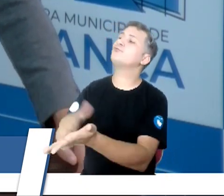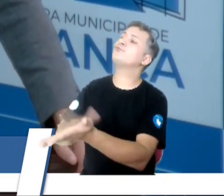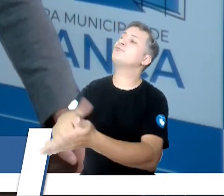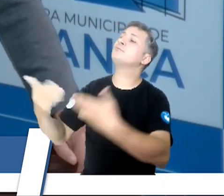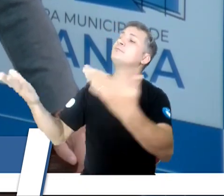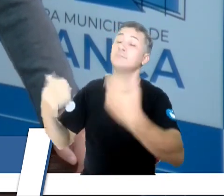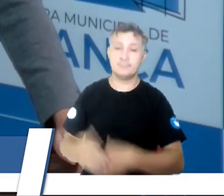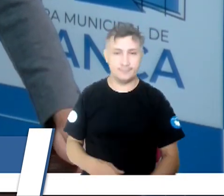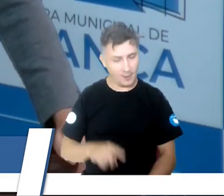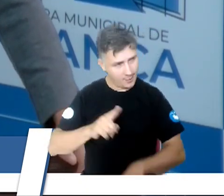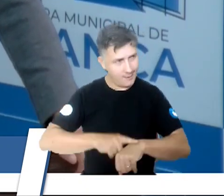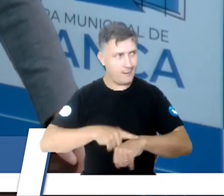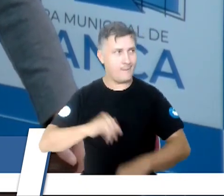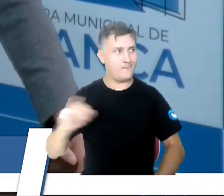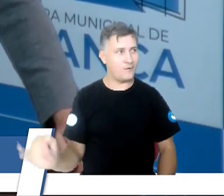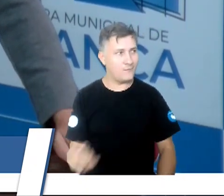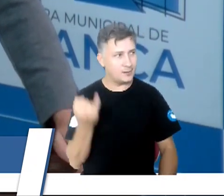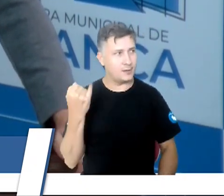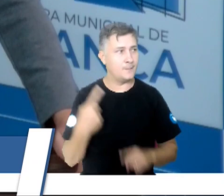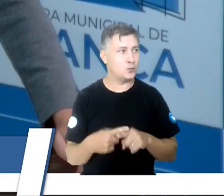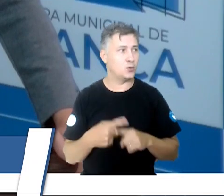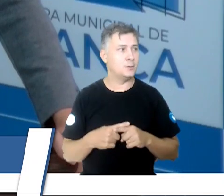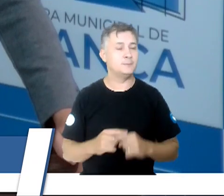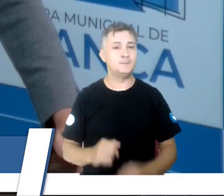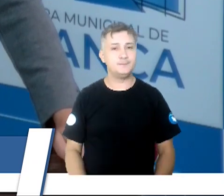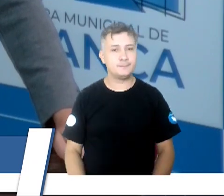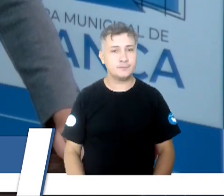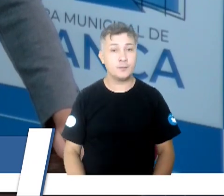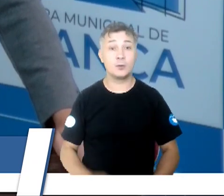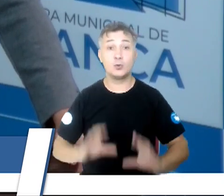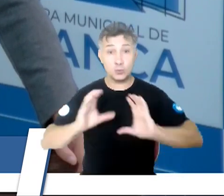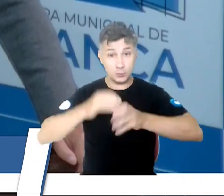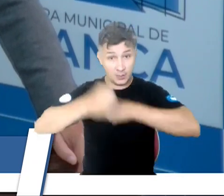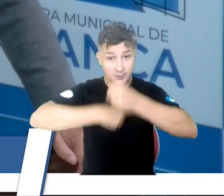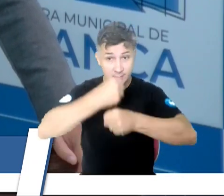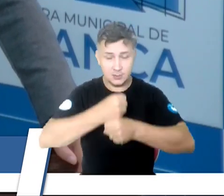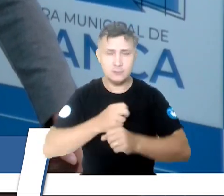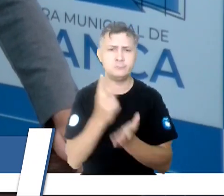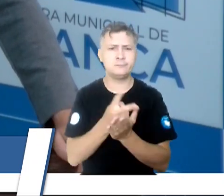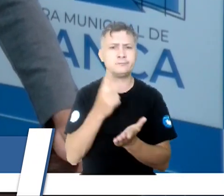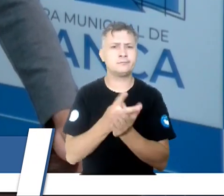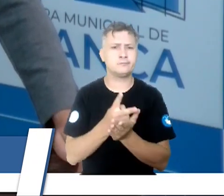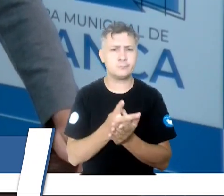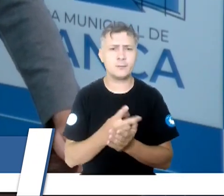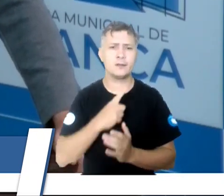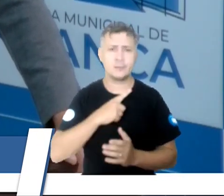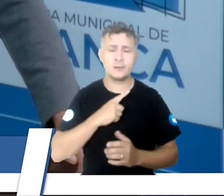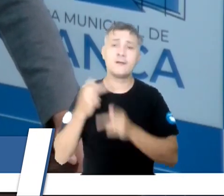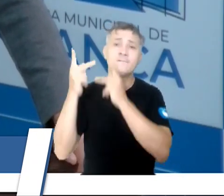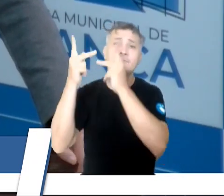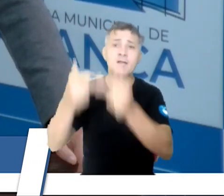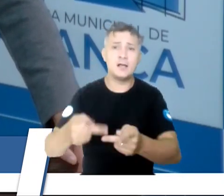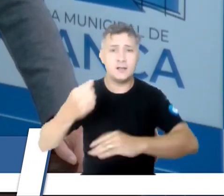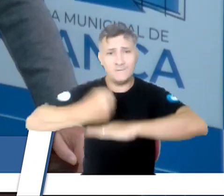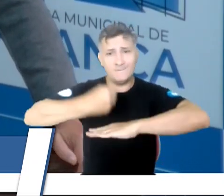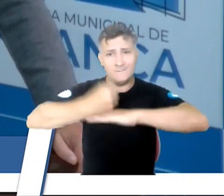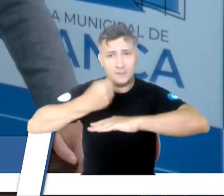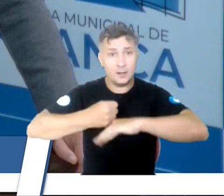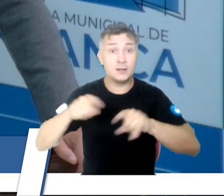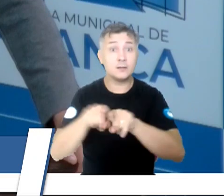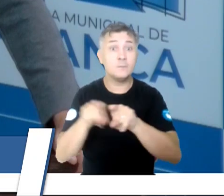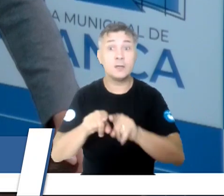pessoal, esse ano está todo mundo visitando Franca, até quem nunca veio em